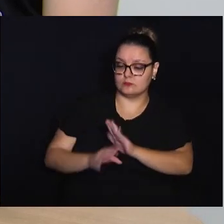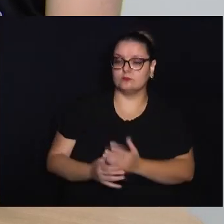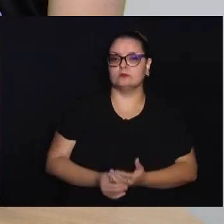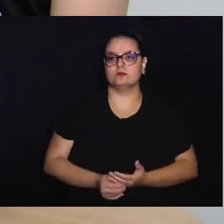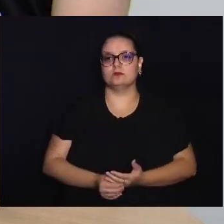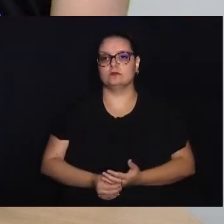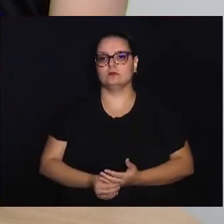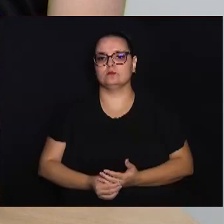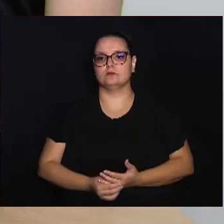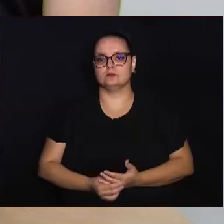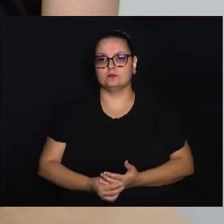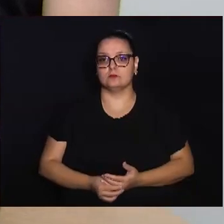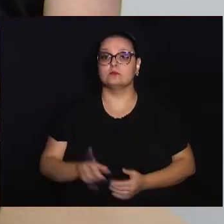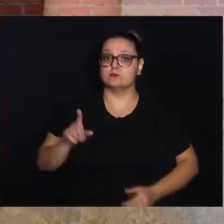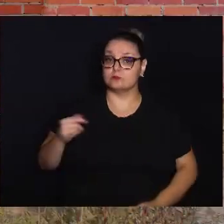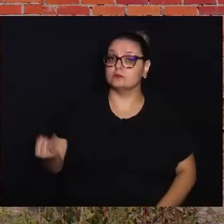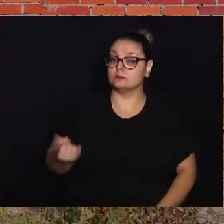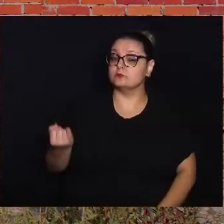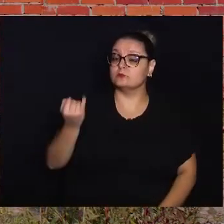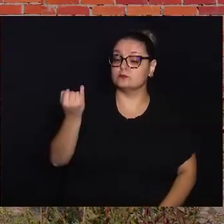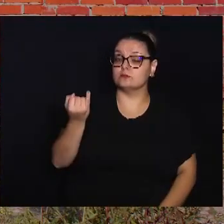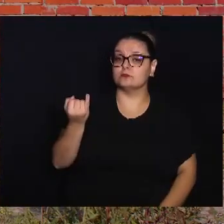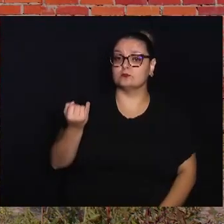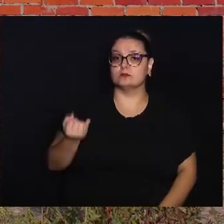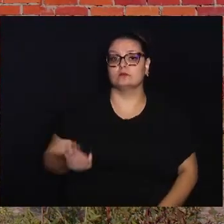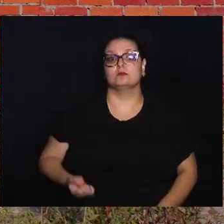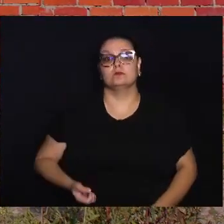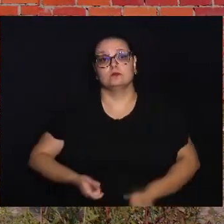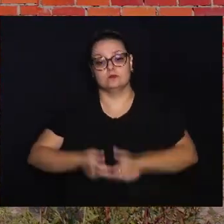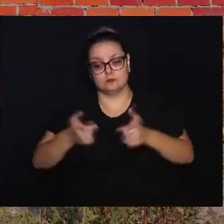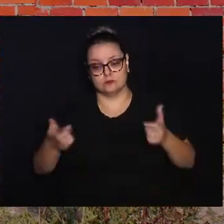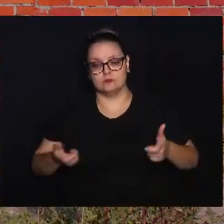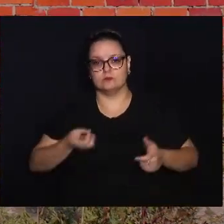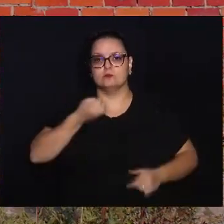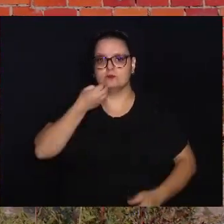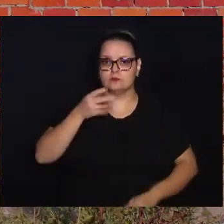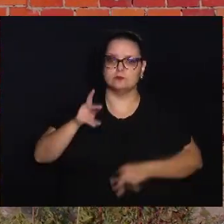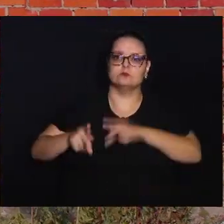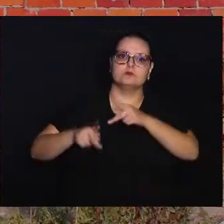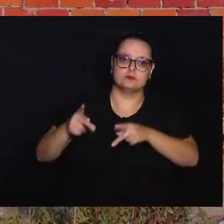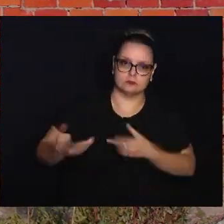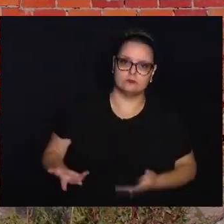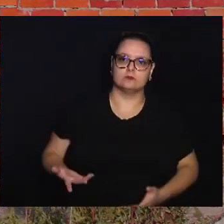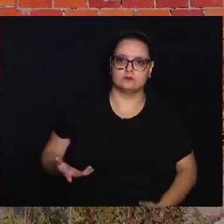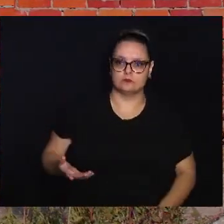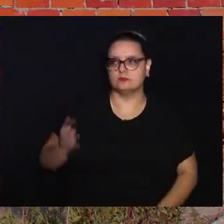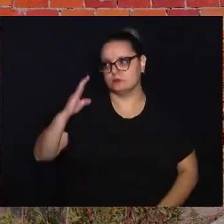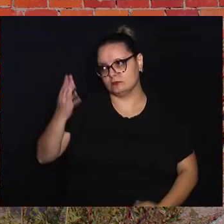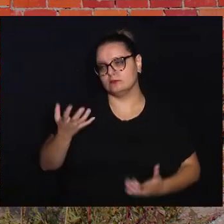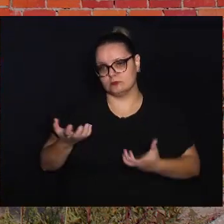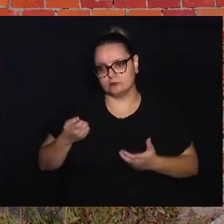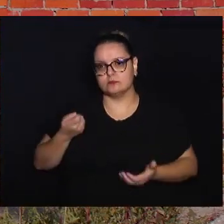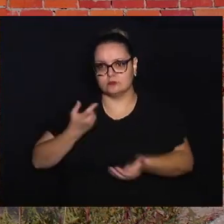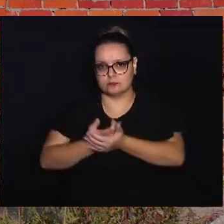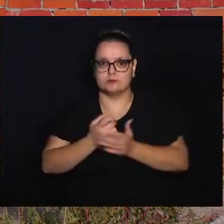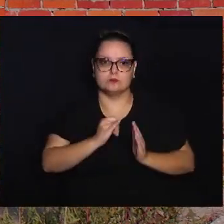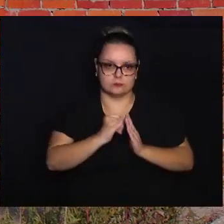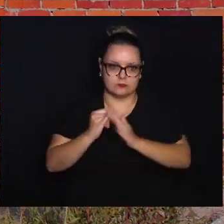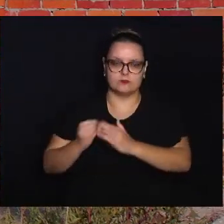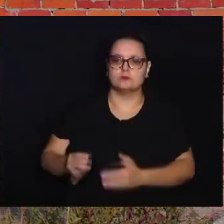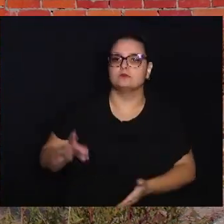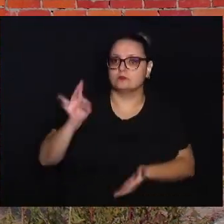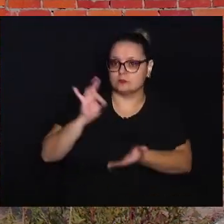esses programas foram fundamentais para boa parte da população brasileira que quis adquirir imóveis